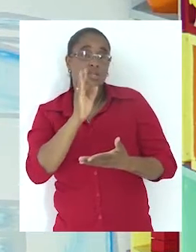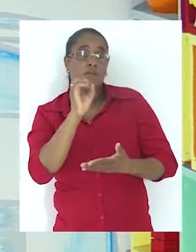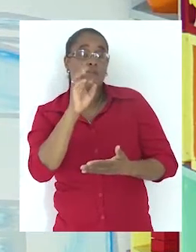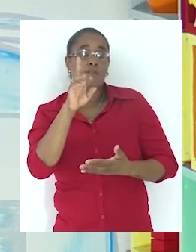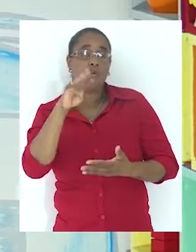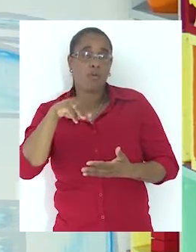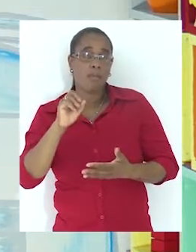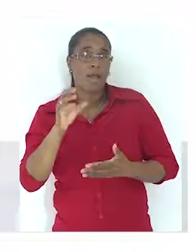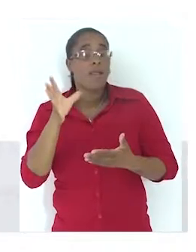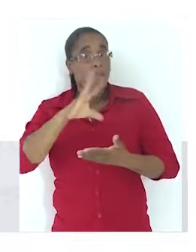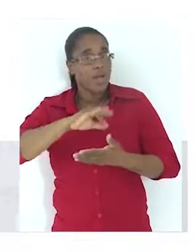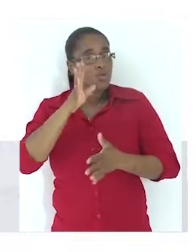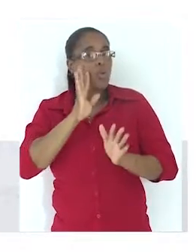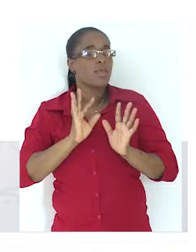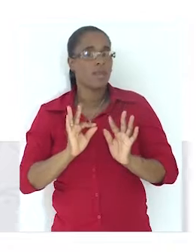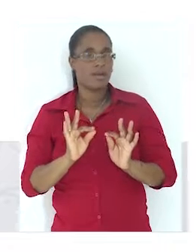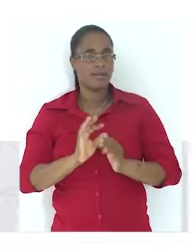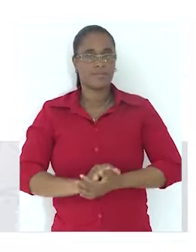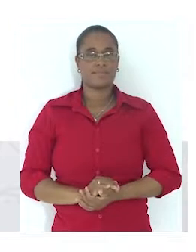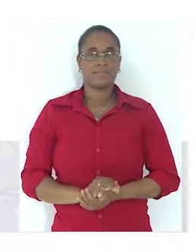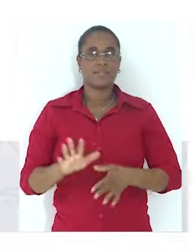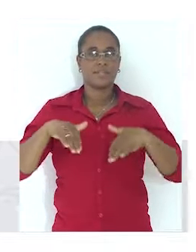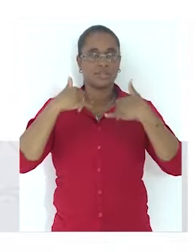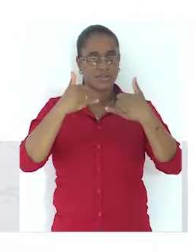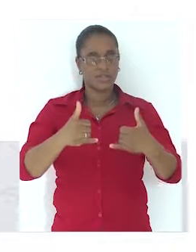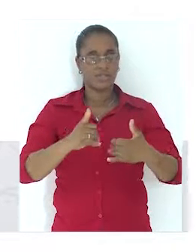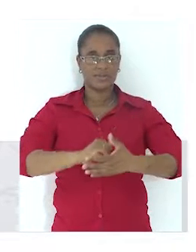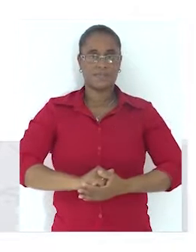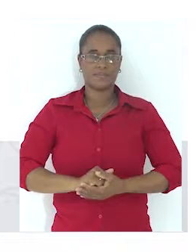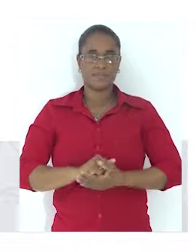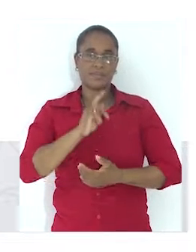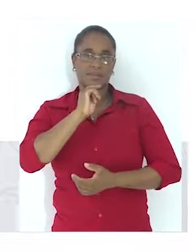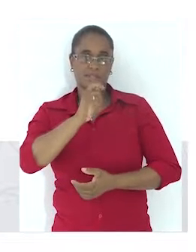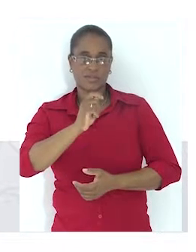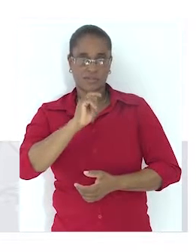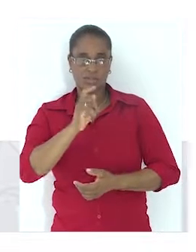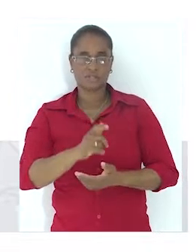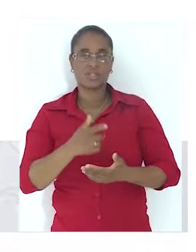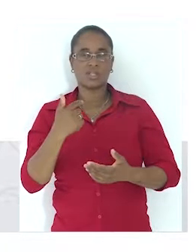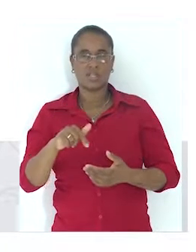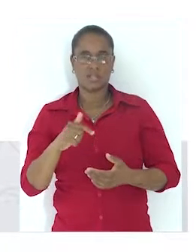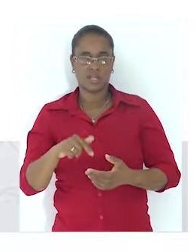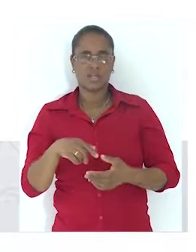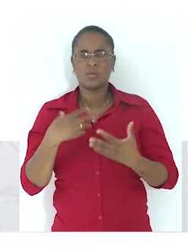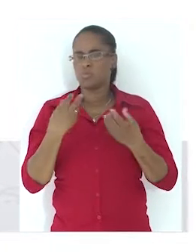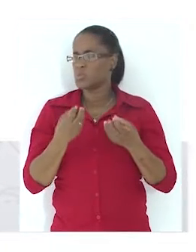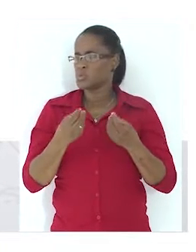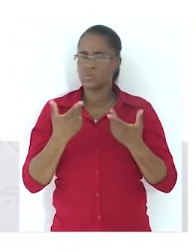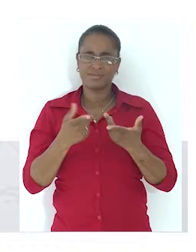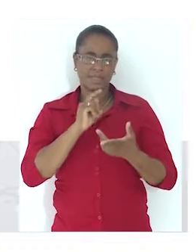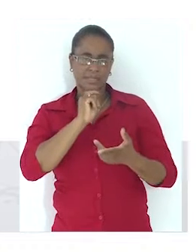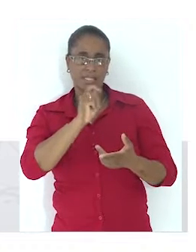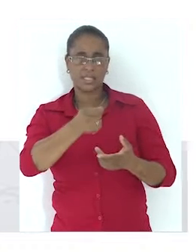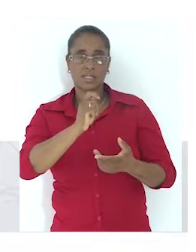formal, mais cuidada. A seguir, então, entrevistas, temos vários tipos de